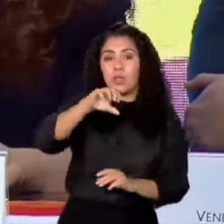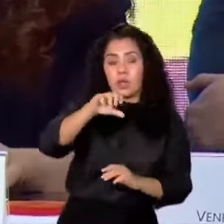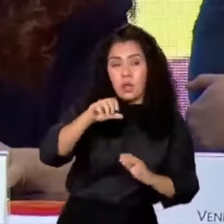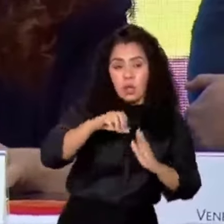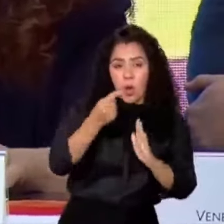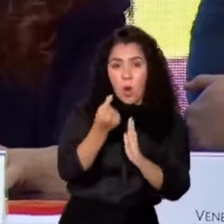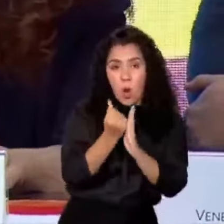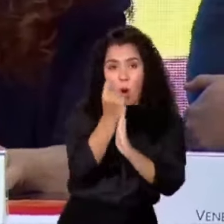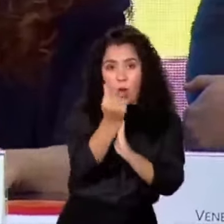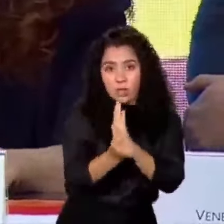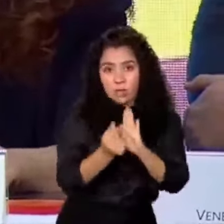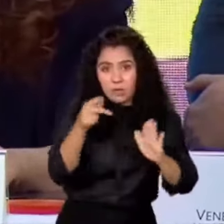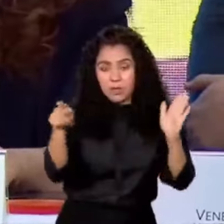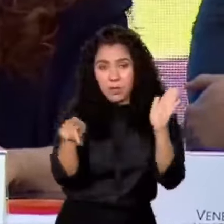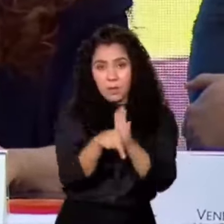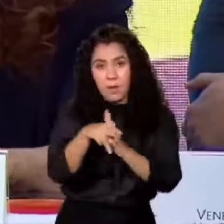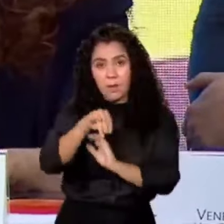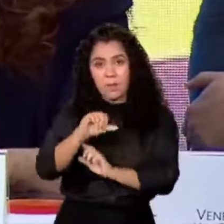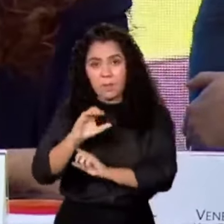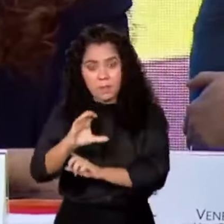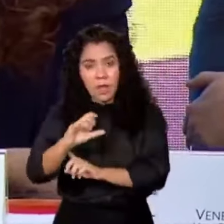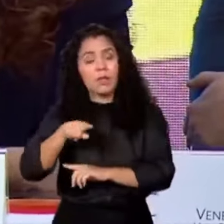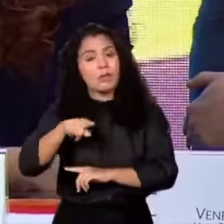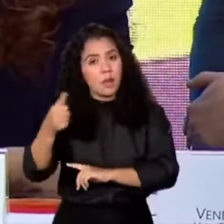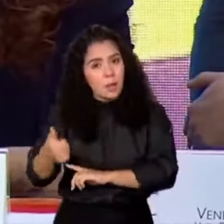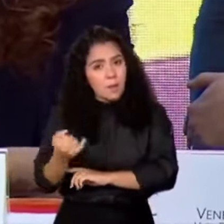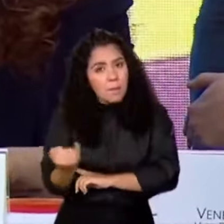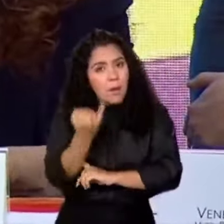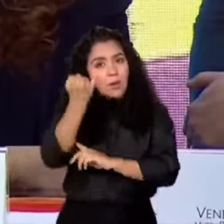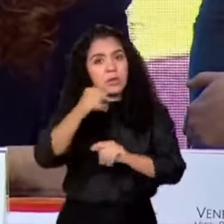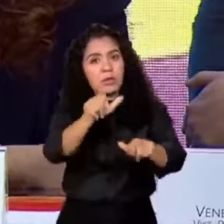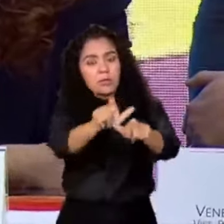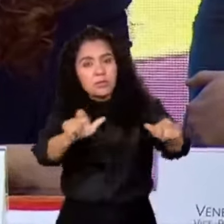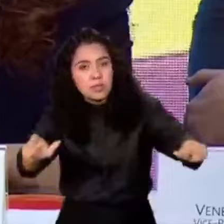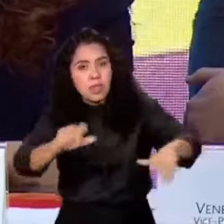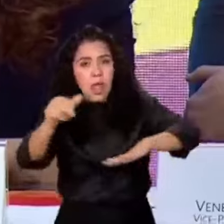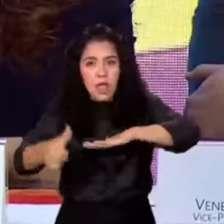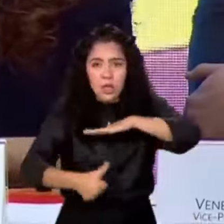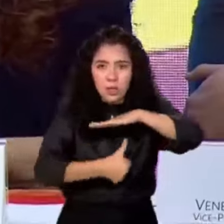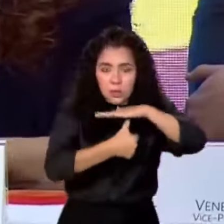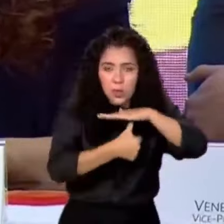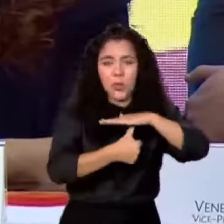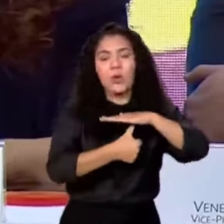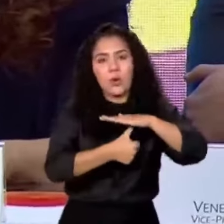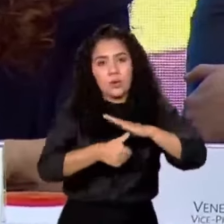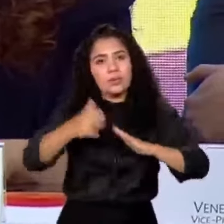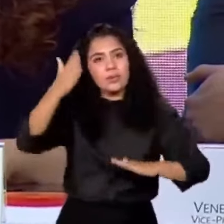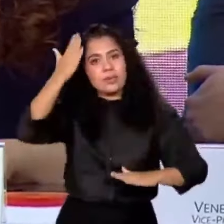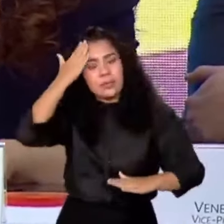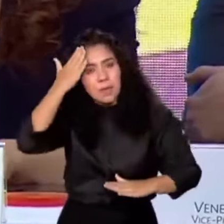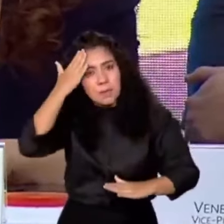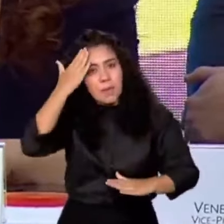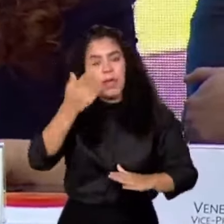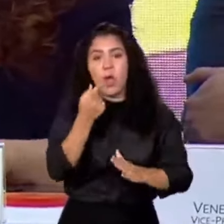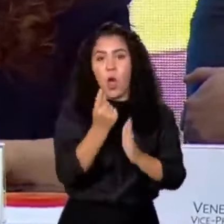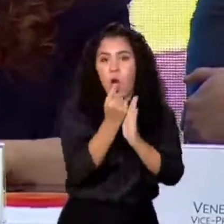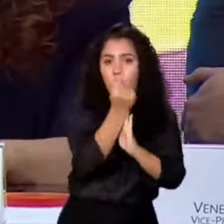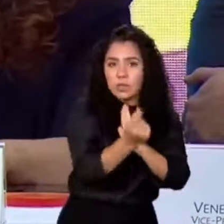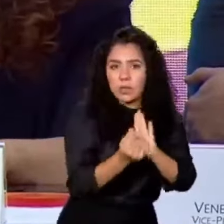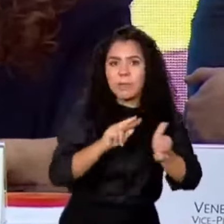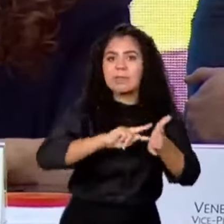quando a gente fala de orçamento, é importante os reitores e reitores terem a compreensão. O orçamento não é só o custeio, o orçamento é custeio,